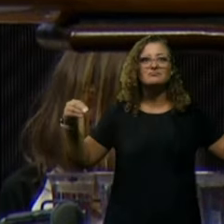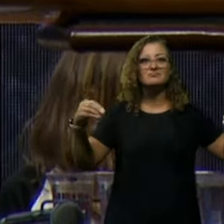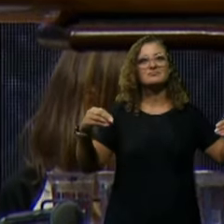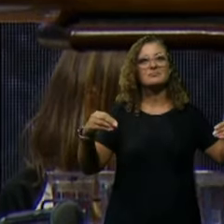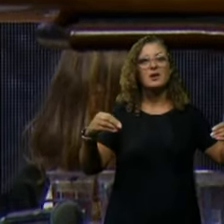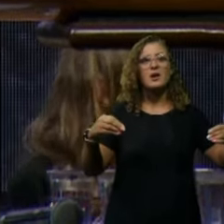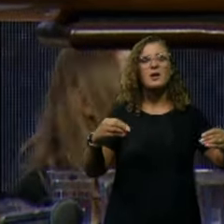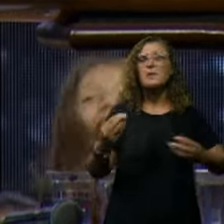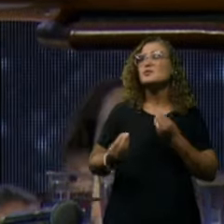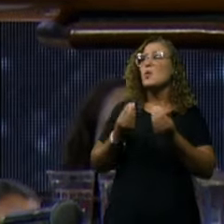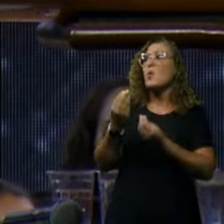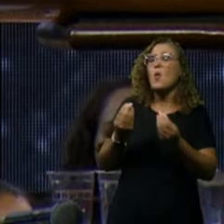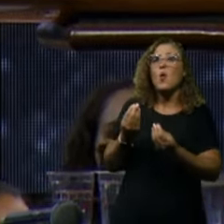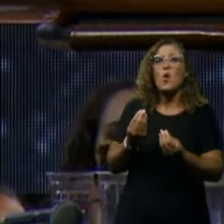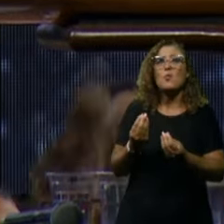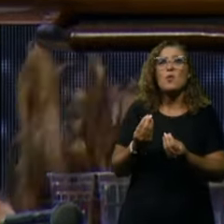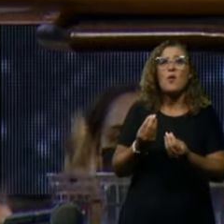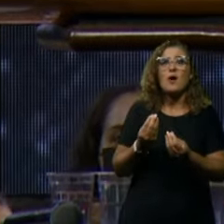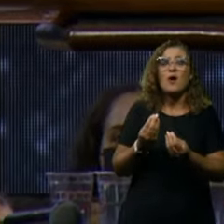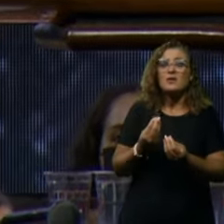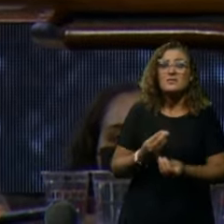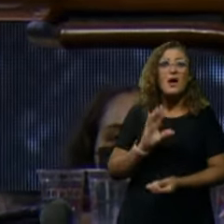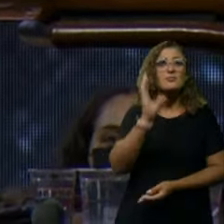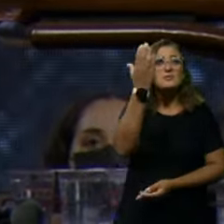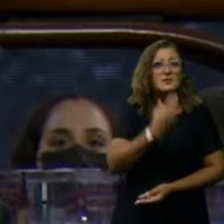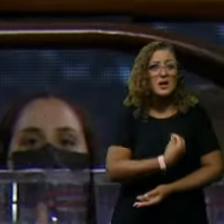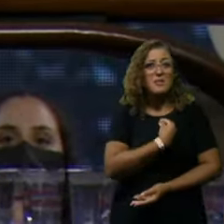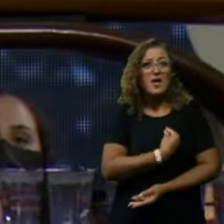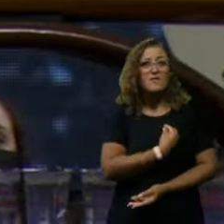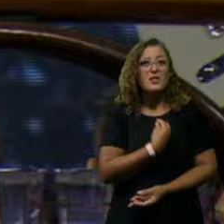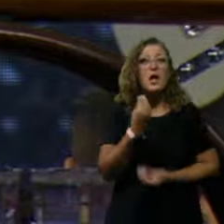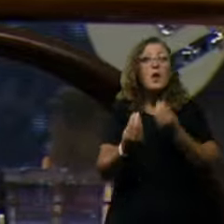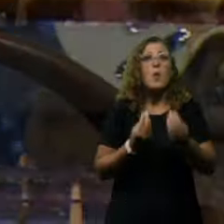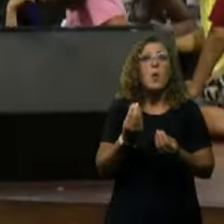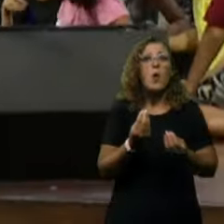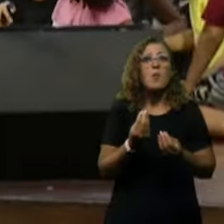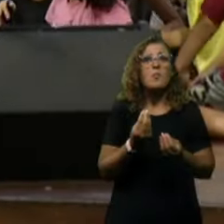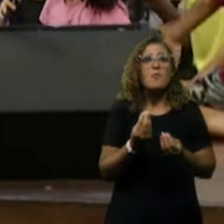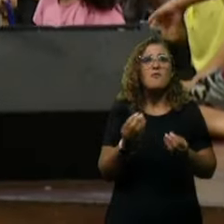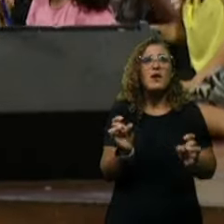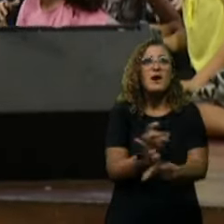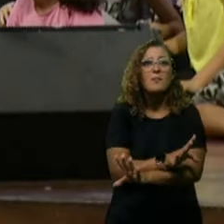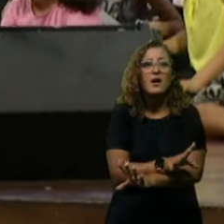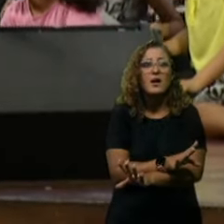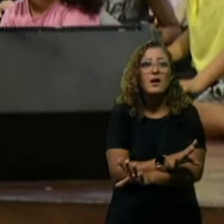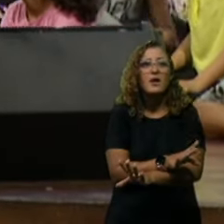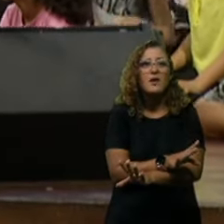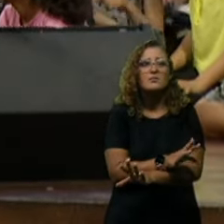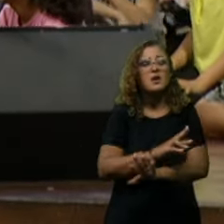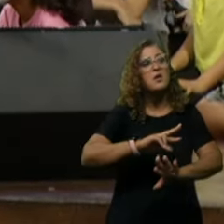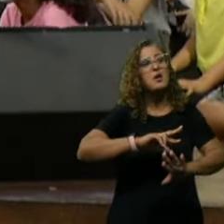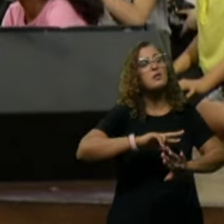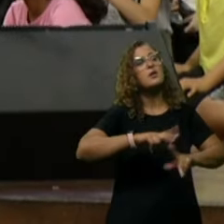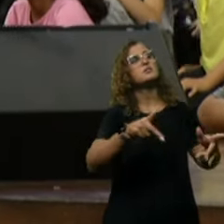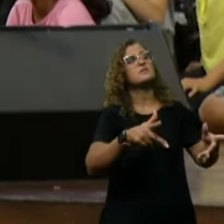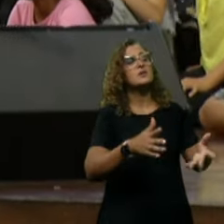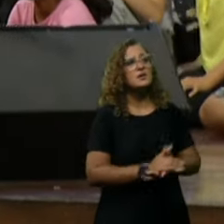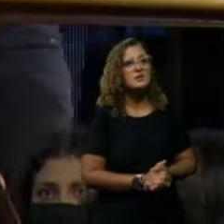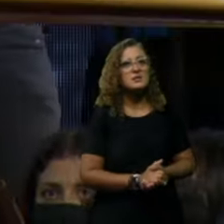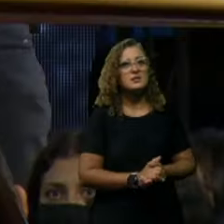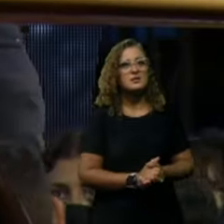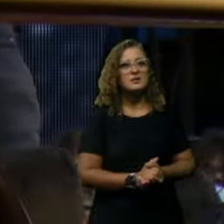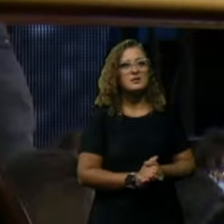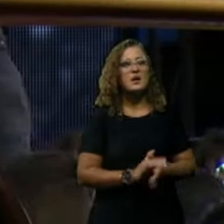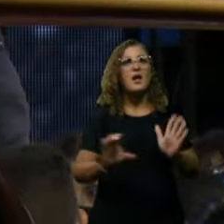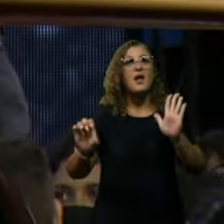Camila se eu tô passando por isso exatamente quem passa você Oi Camila eu não entendi qual é a diferença Eu solto 13